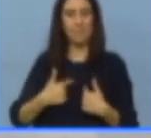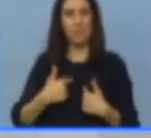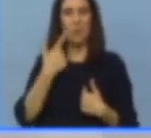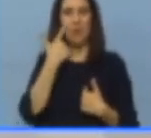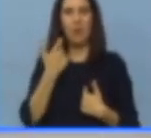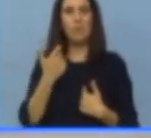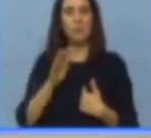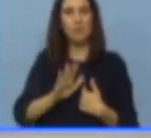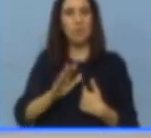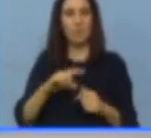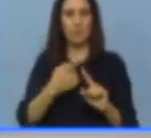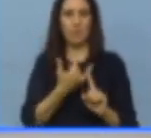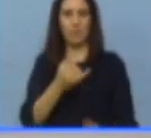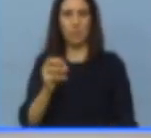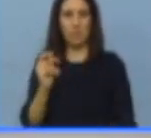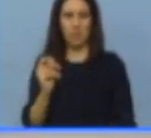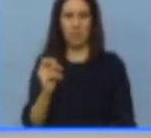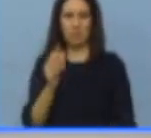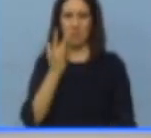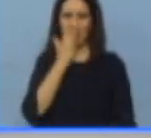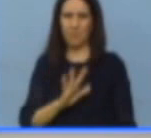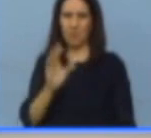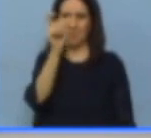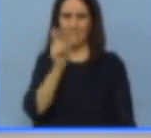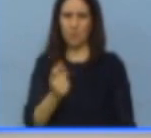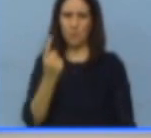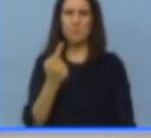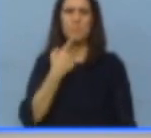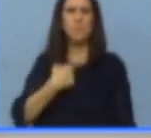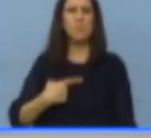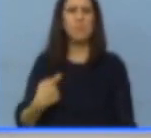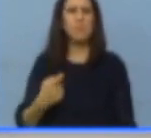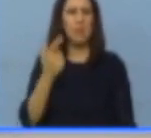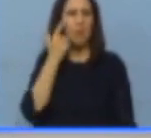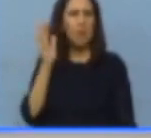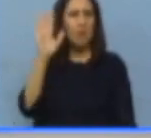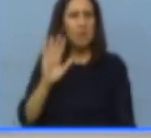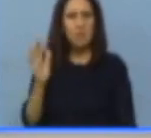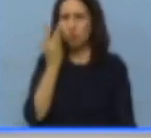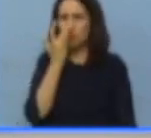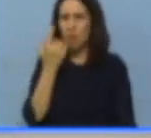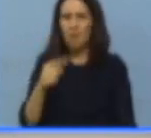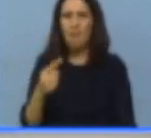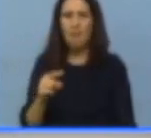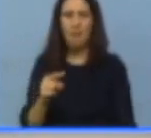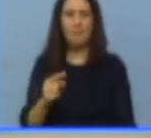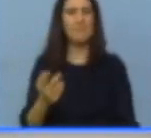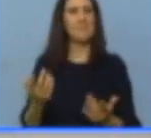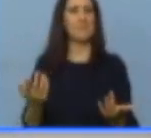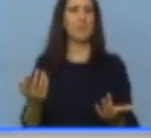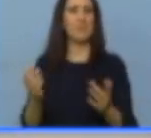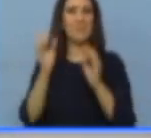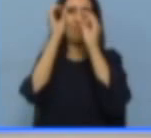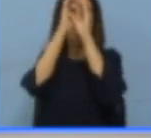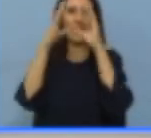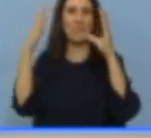estive em 2013, havia um desses africanos imiterados que perguntava, mas na Ásia há negros? Porque, pronto, eles tinham aquela coisa